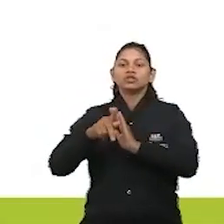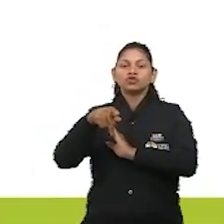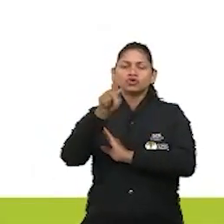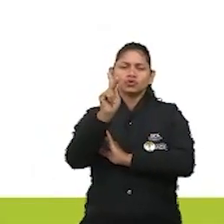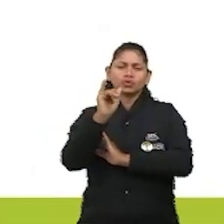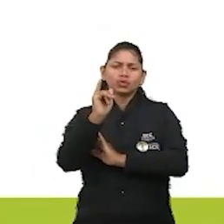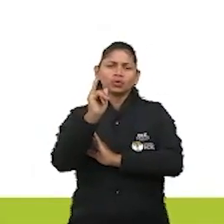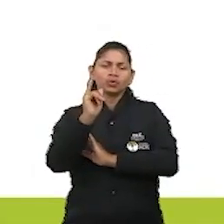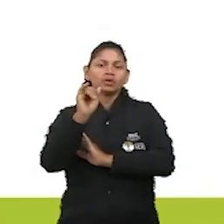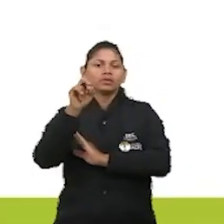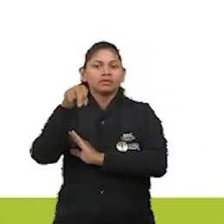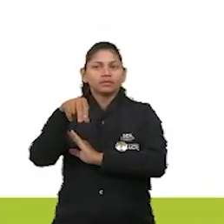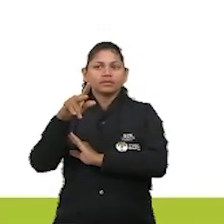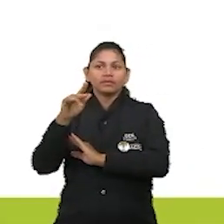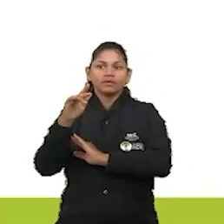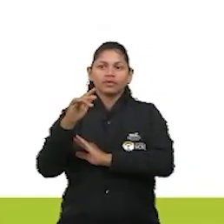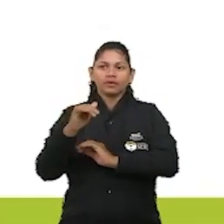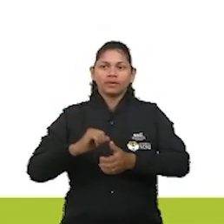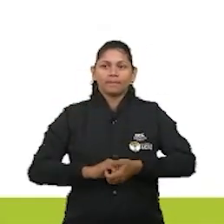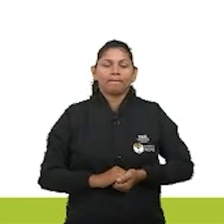Bom, as leis de Kirchhoff.